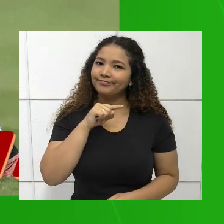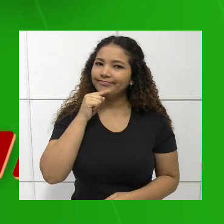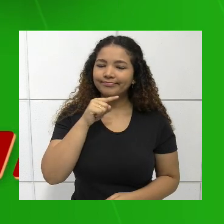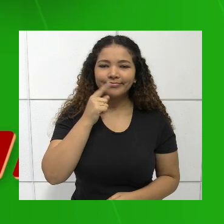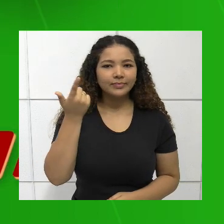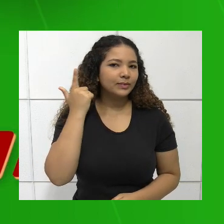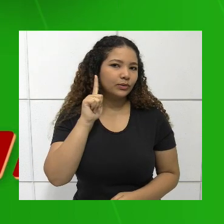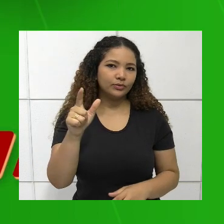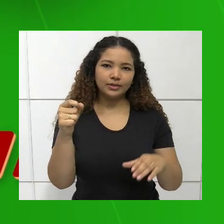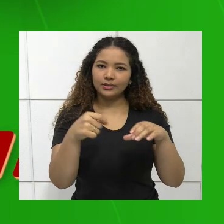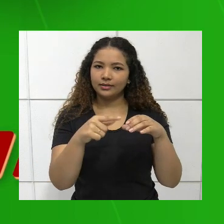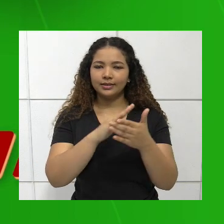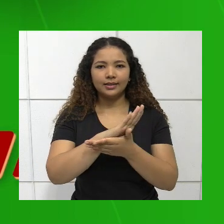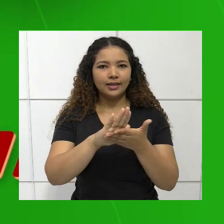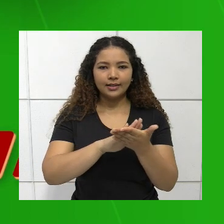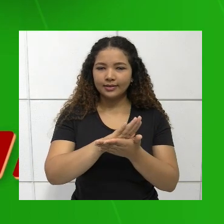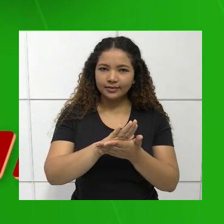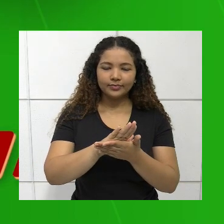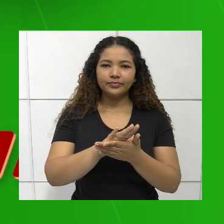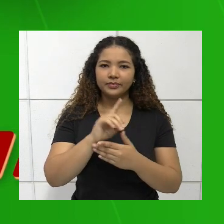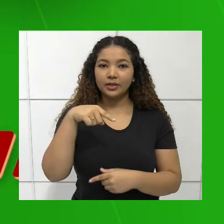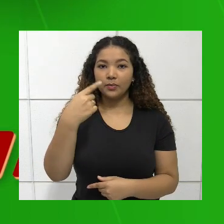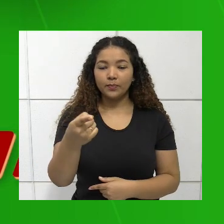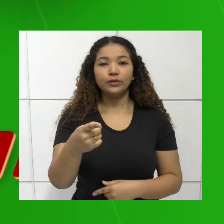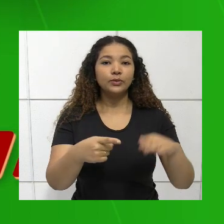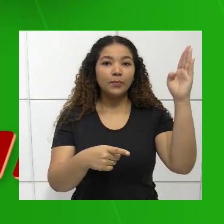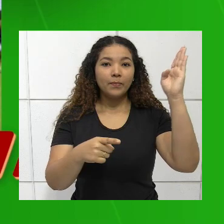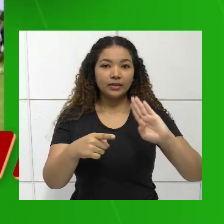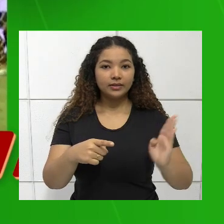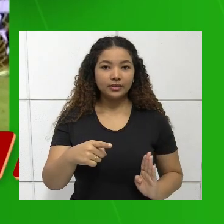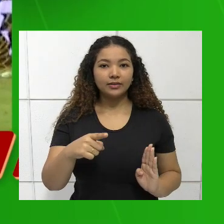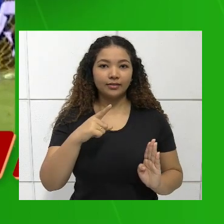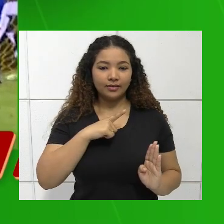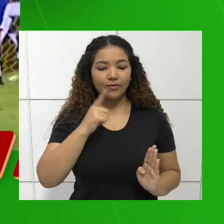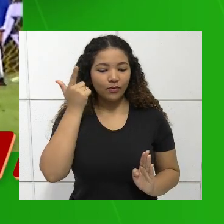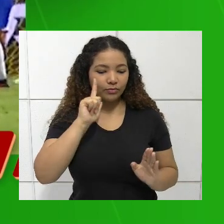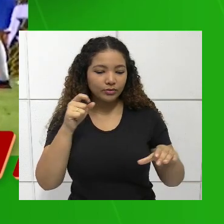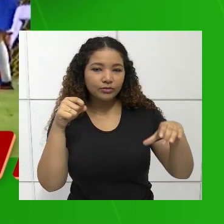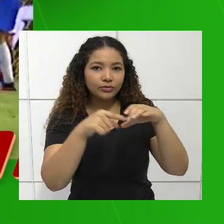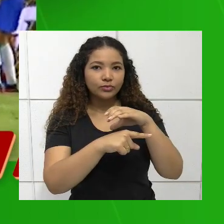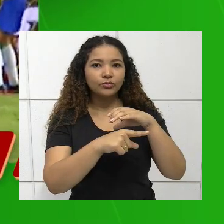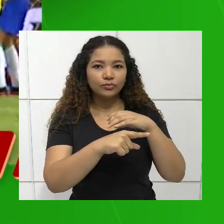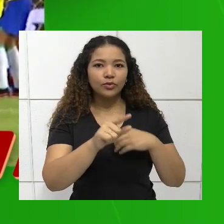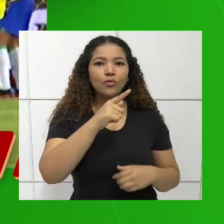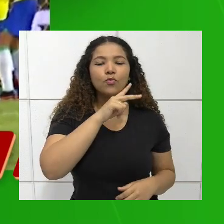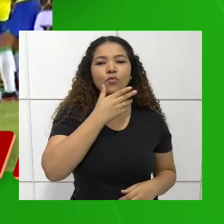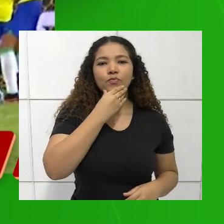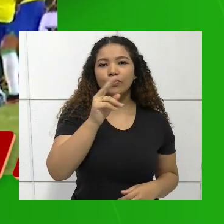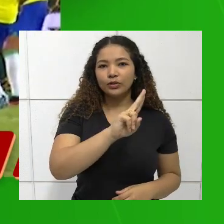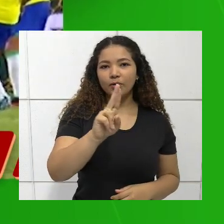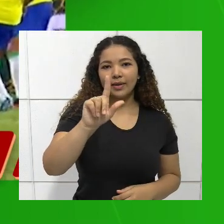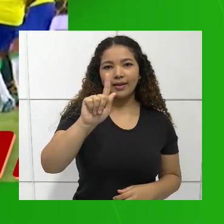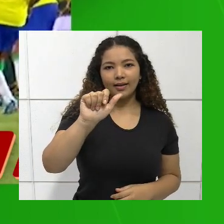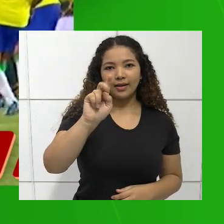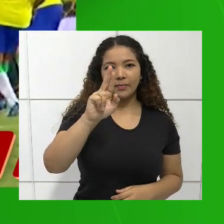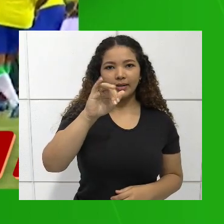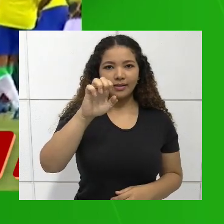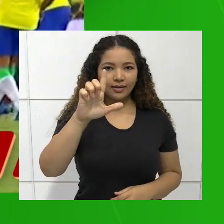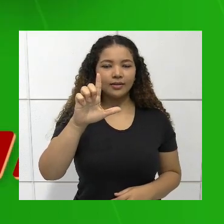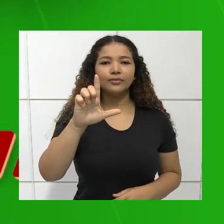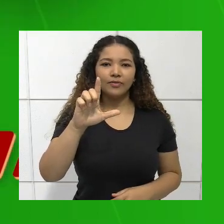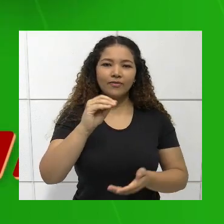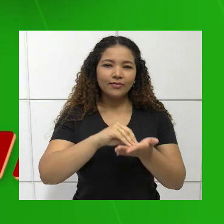placar. O gol da seleção brasileira foi marcado pelo zagueiro Gabriel Guimarães, aos 5 minutos do segundo